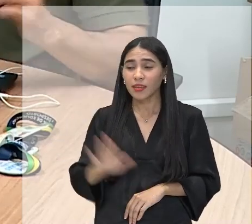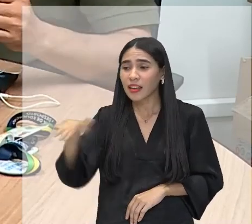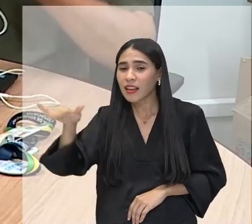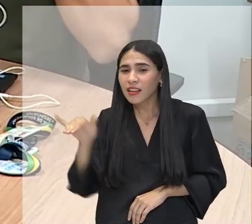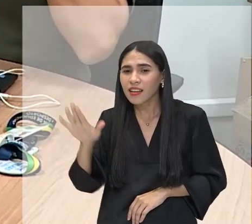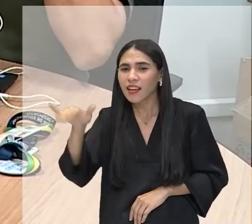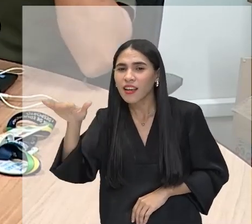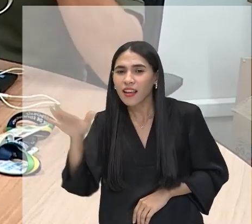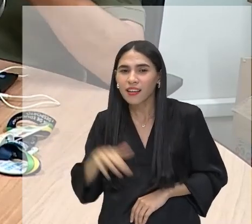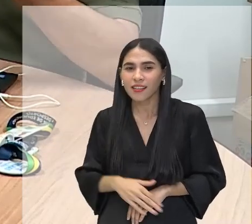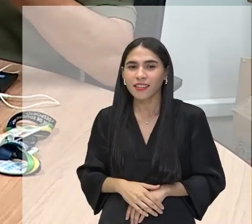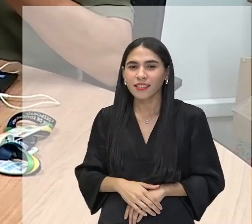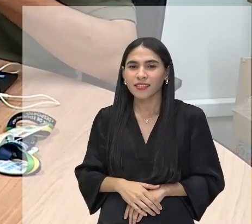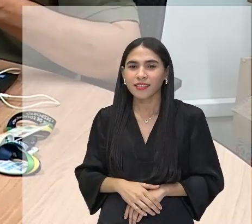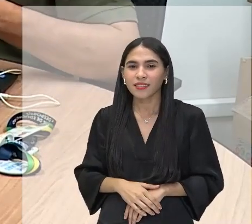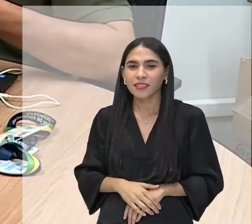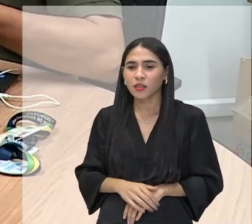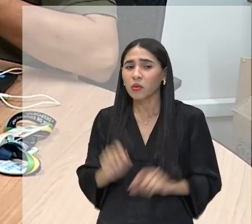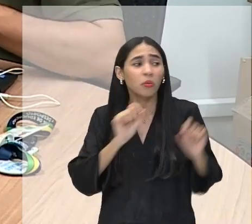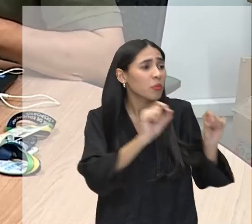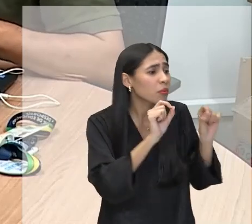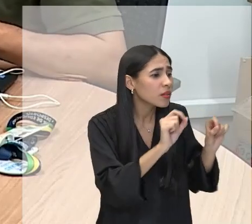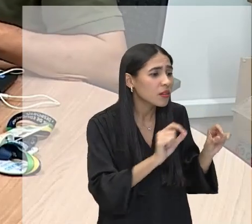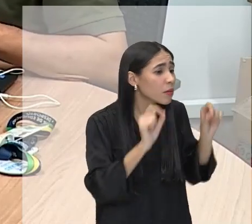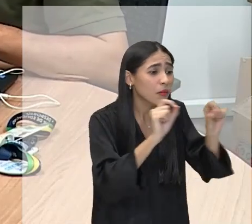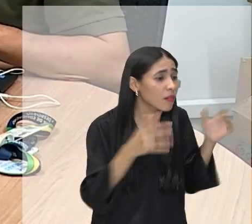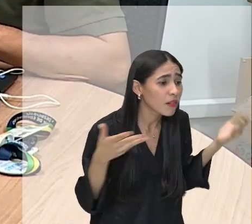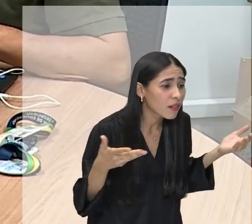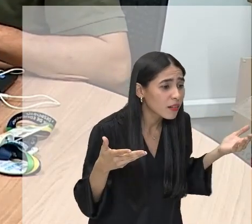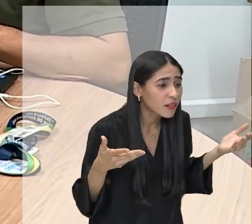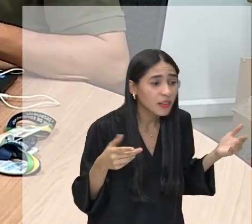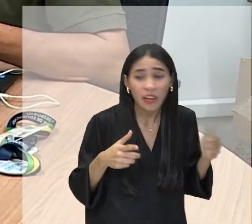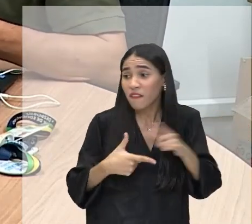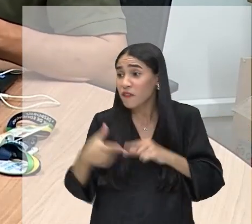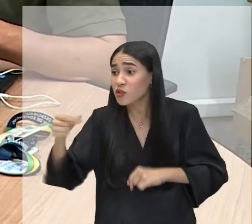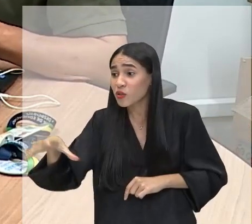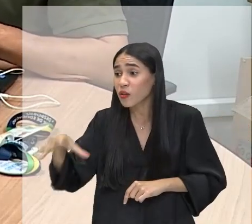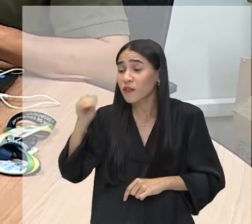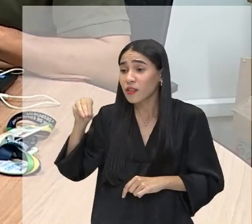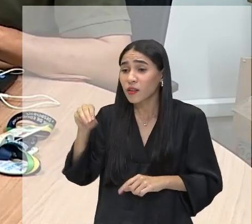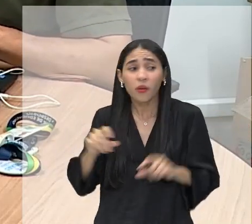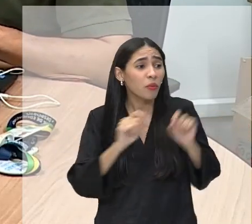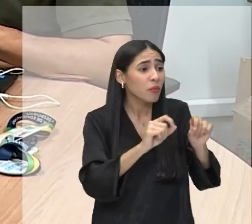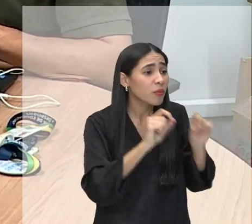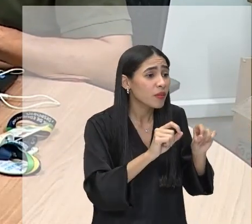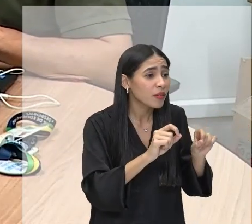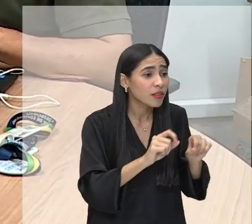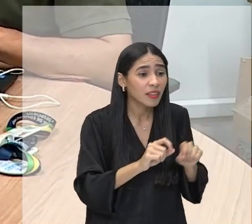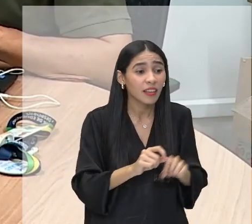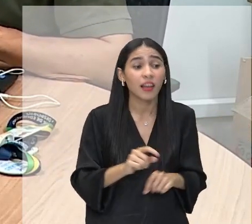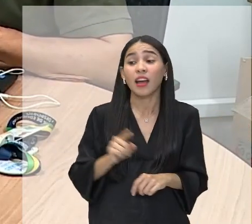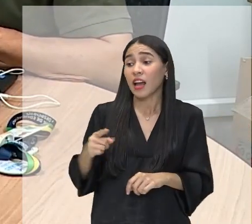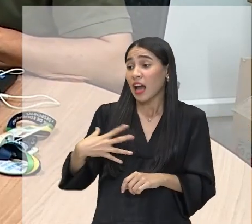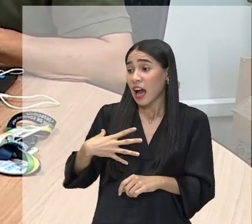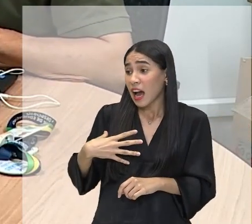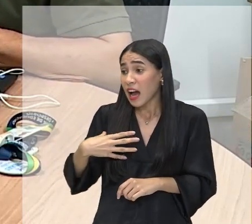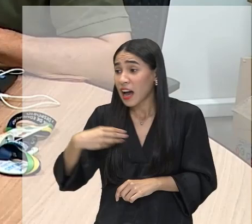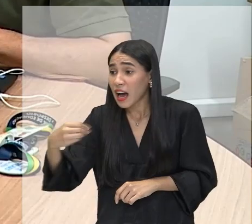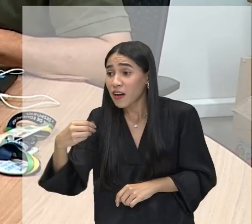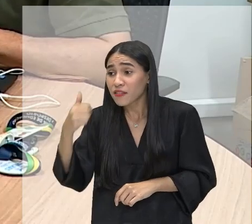Ei. O quê? O que foi? Tô falando contigo. O que foi? A filha da